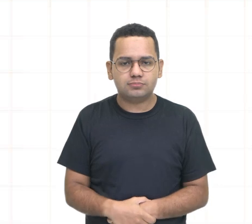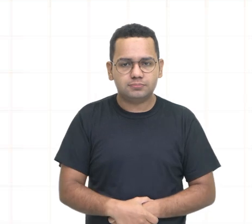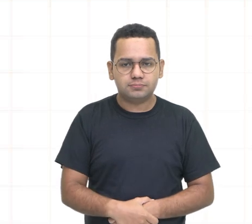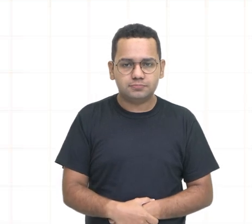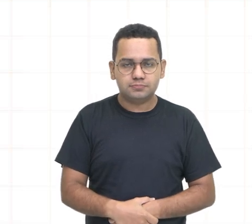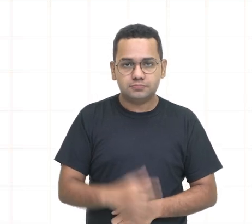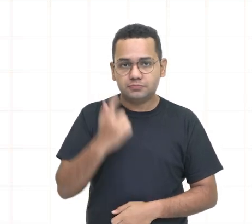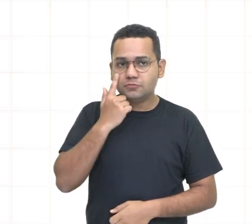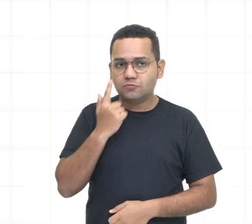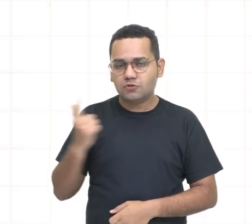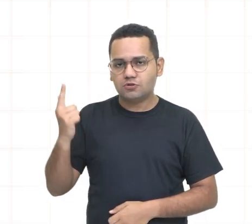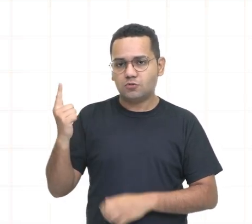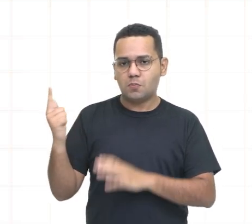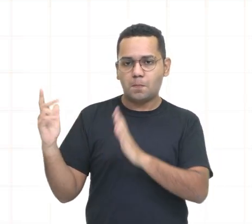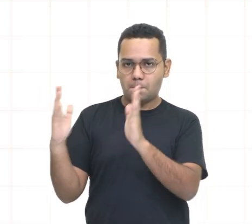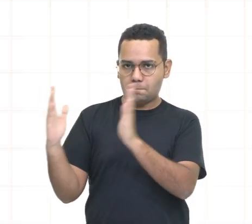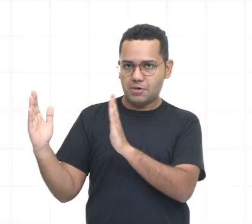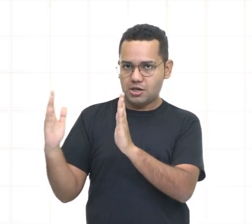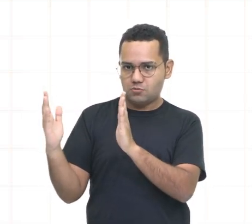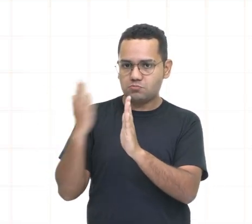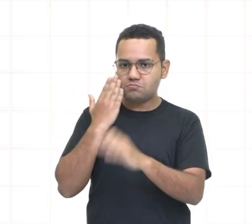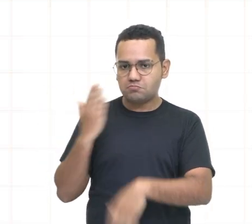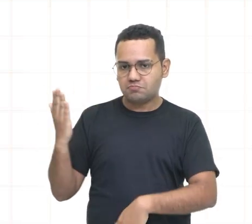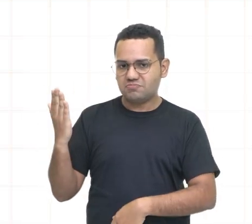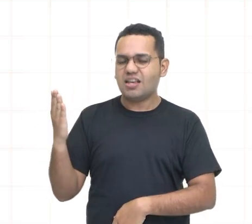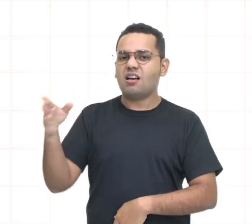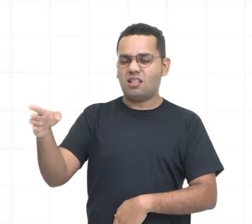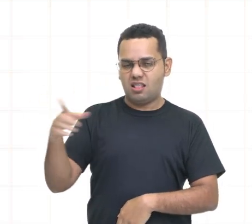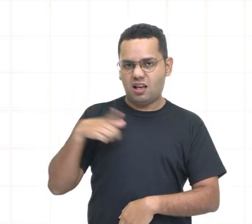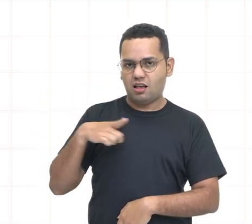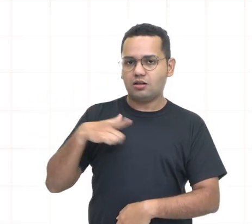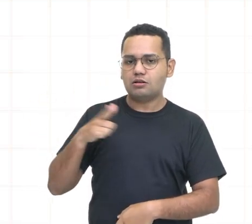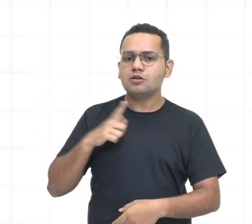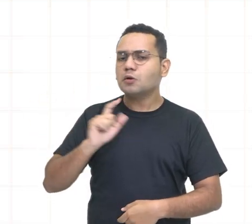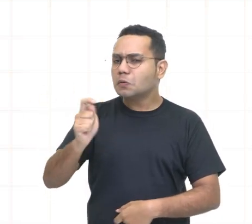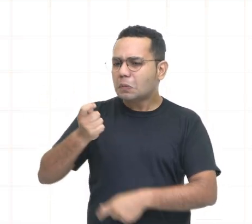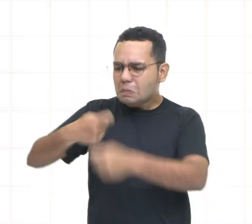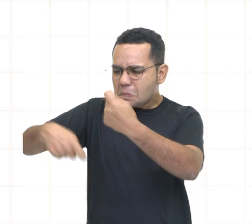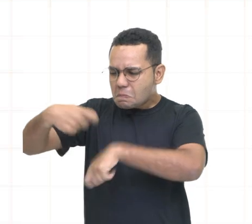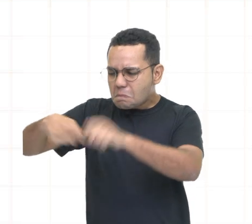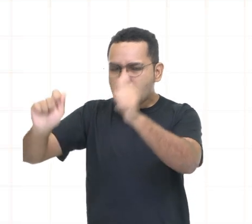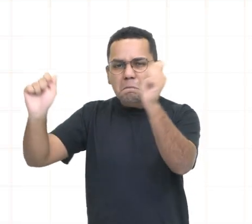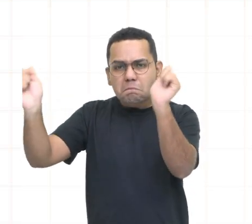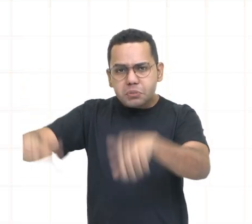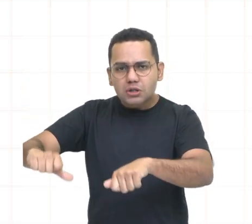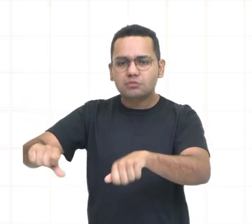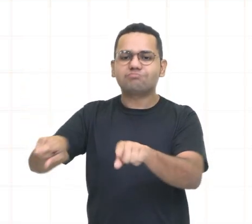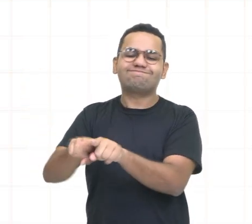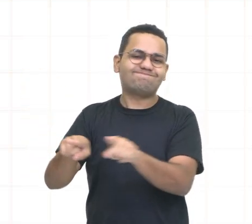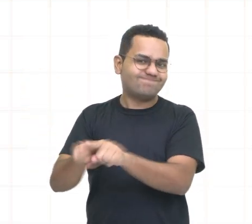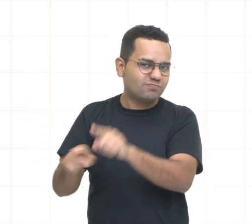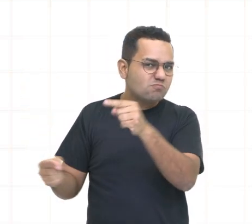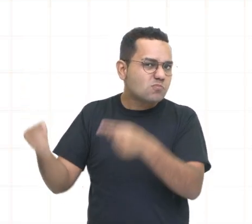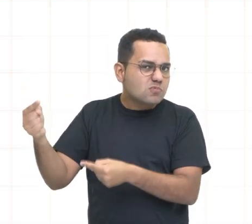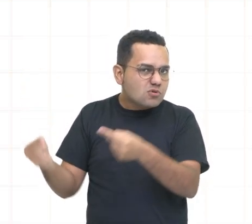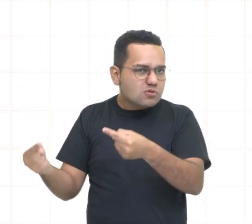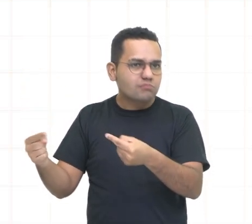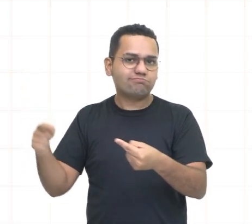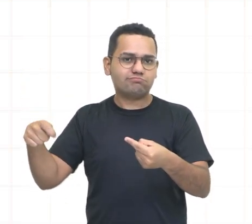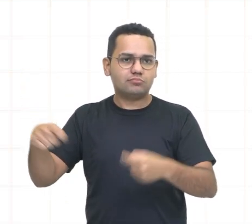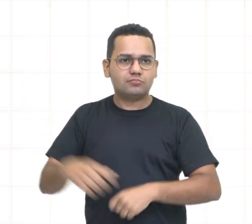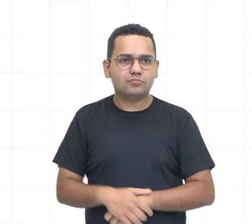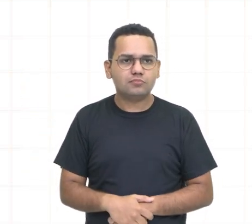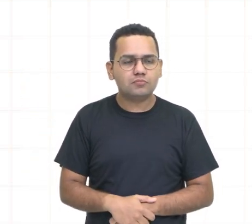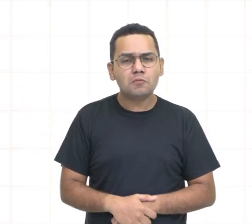Franco assumindo, né, um contexto de crise política e econômica. Você teve um presidente da República